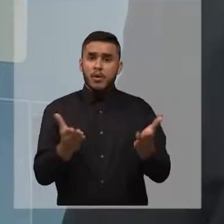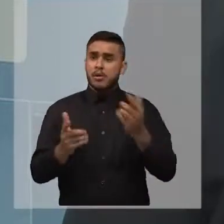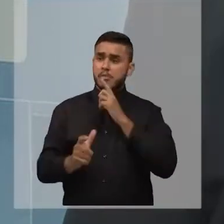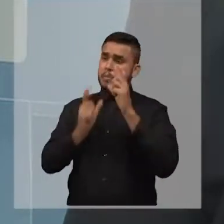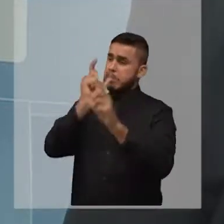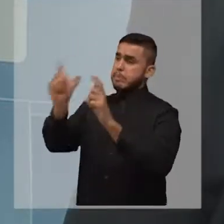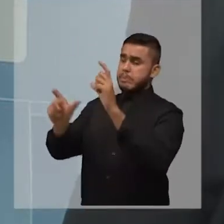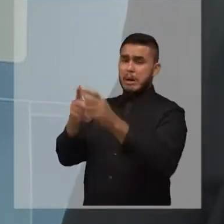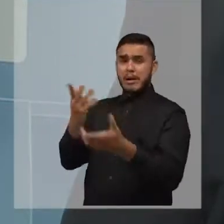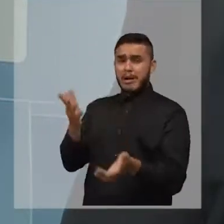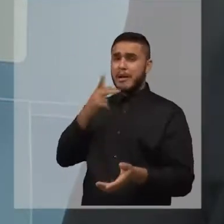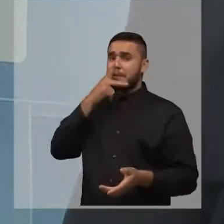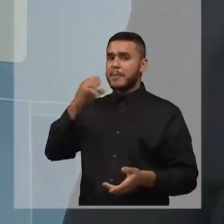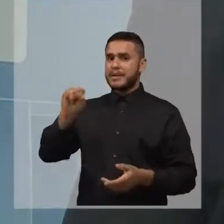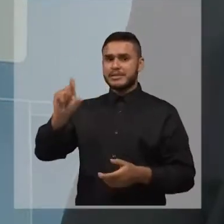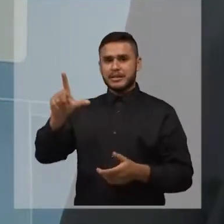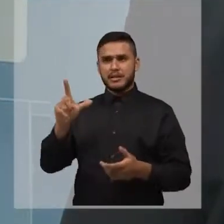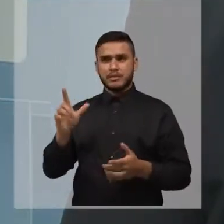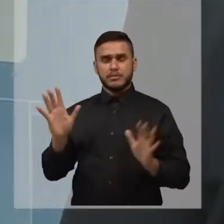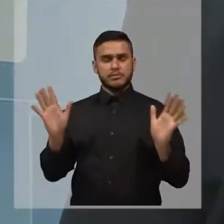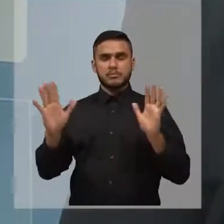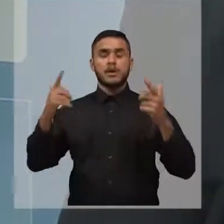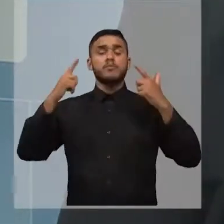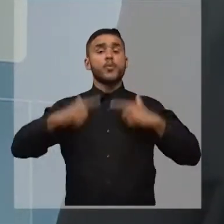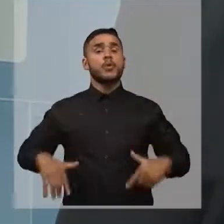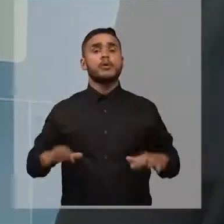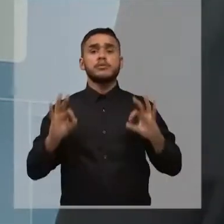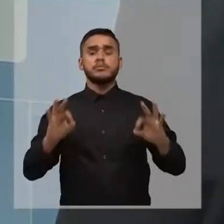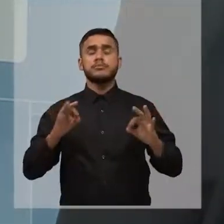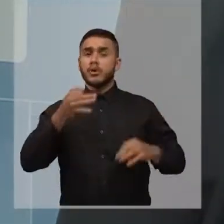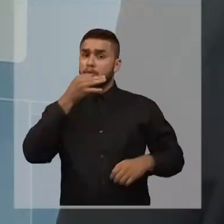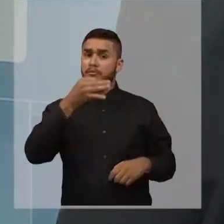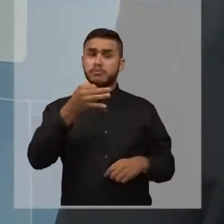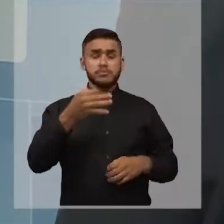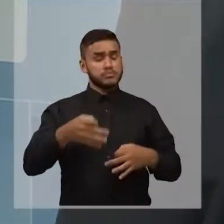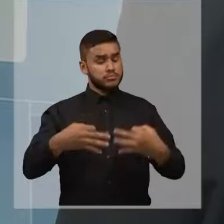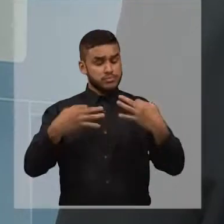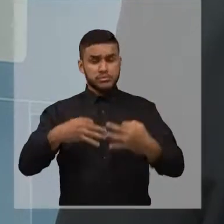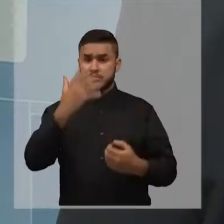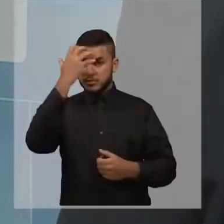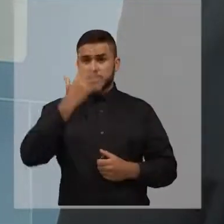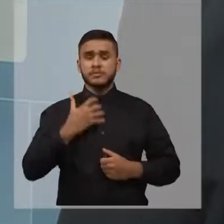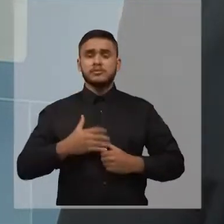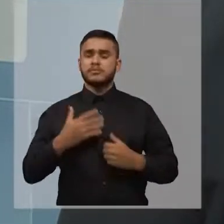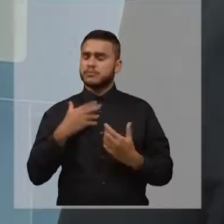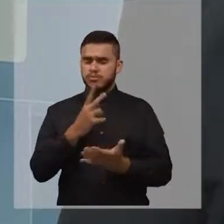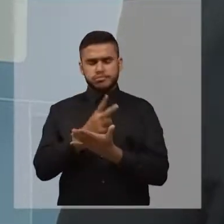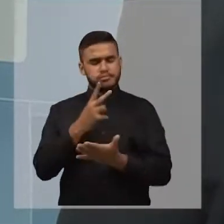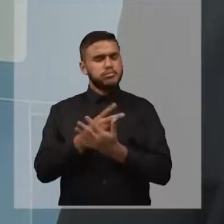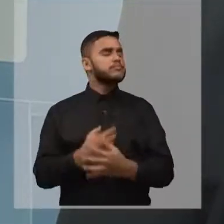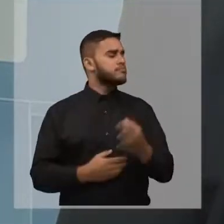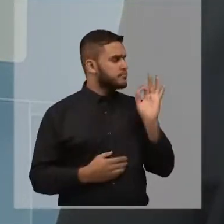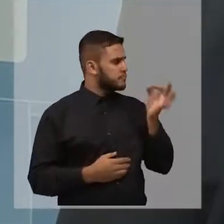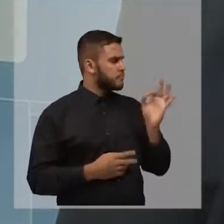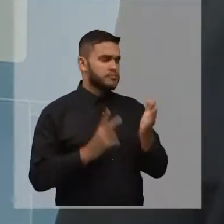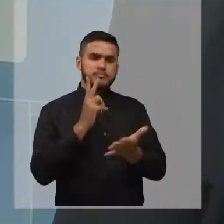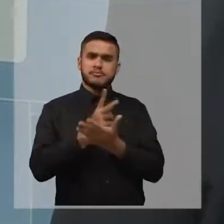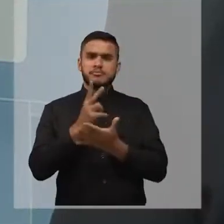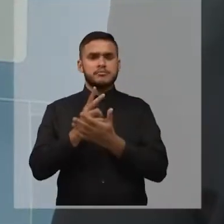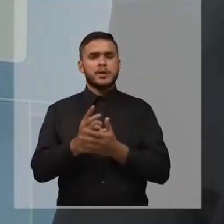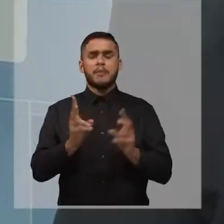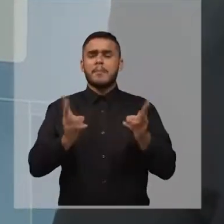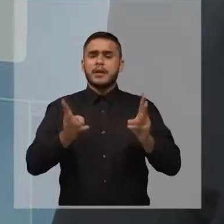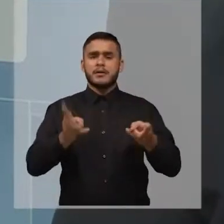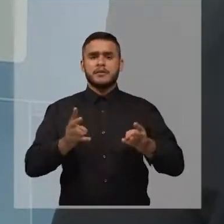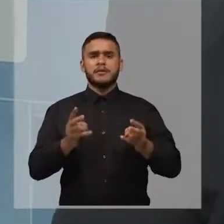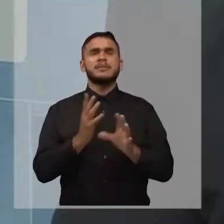antes, né? Só que a gente não vai mudar nunca. A gente segue aqui, tocando aqui a nossa carruagem de um jeito só, não muda nunca. Esse programa está no